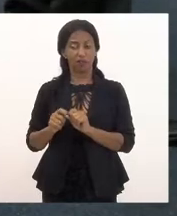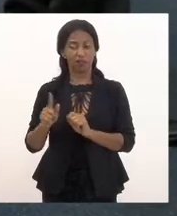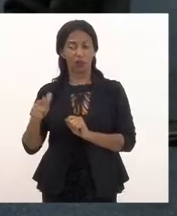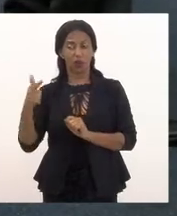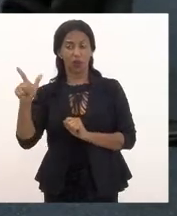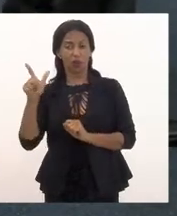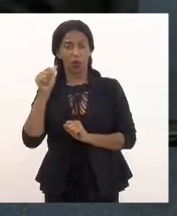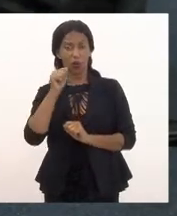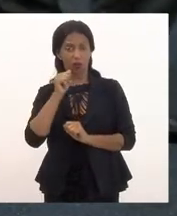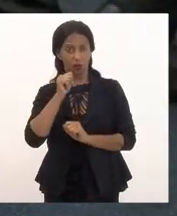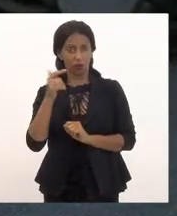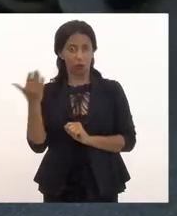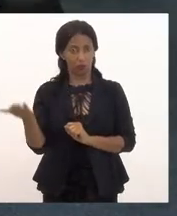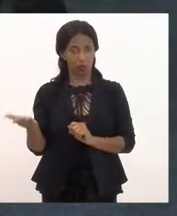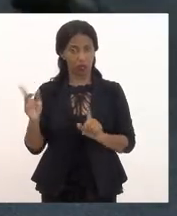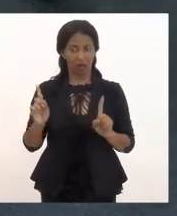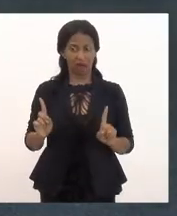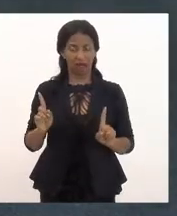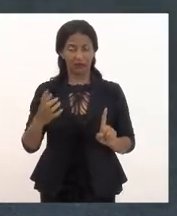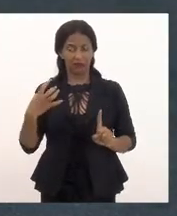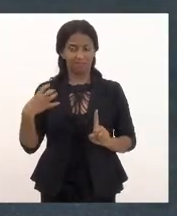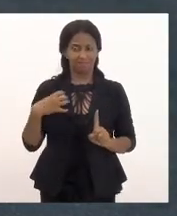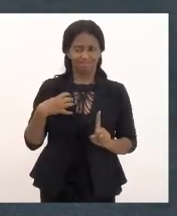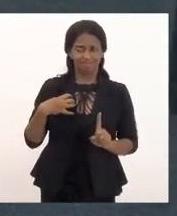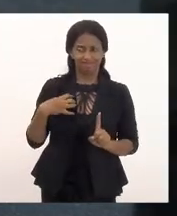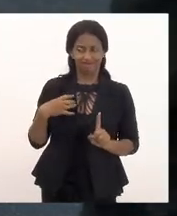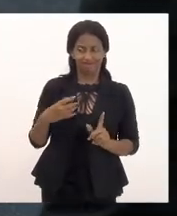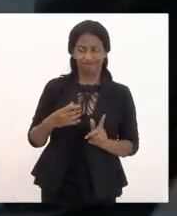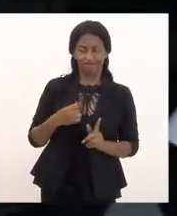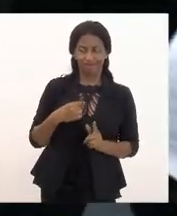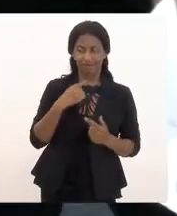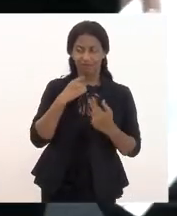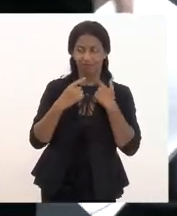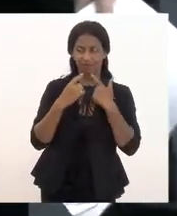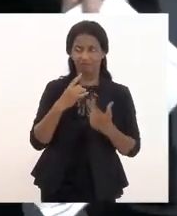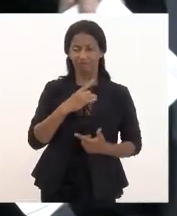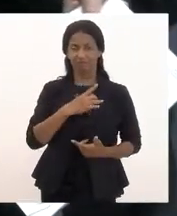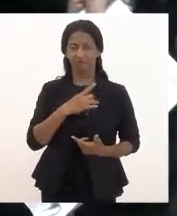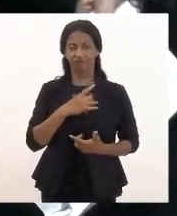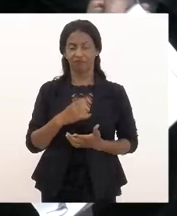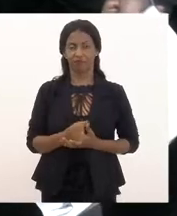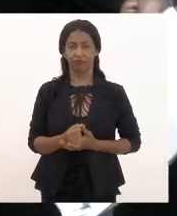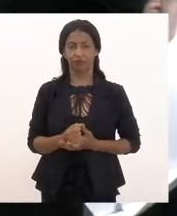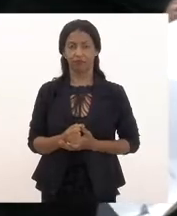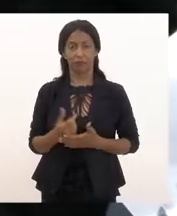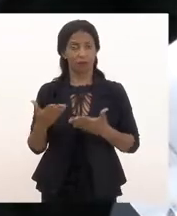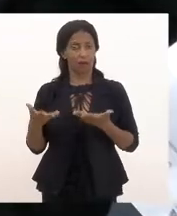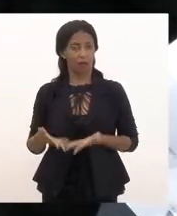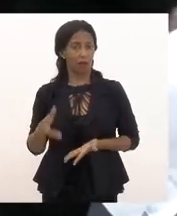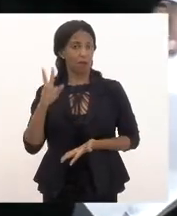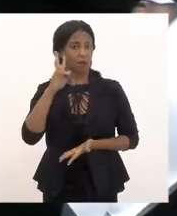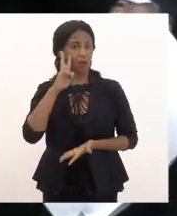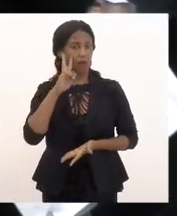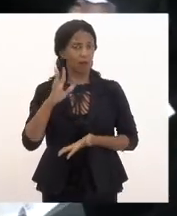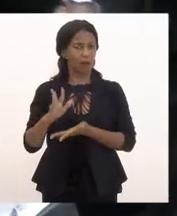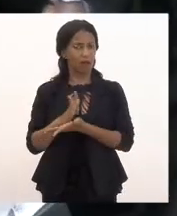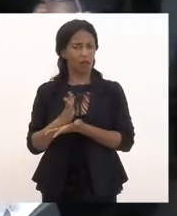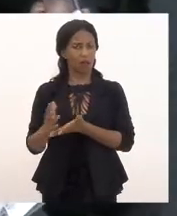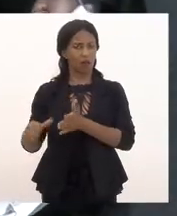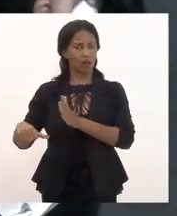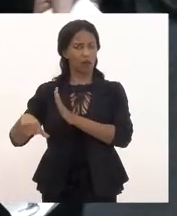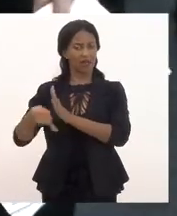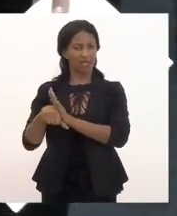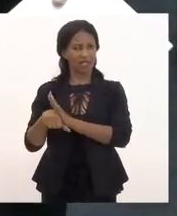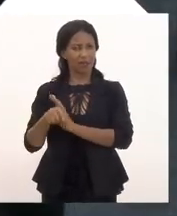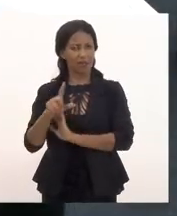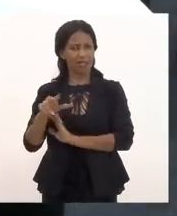mulher cisgênero se sentisse insegura. Cabe aqui lembrar que a maioria dos crimes